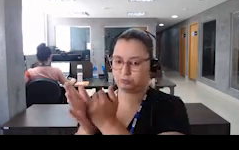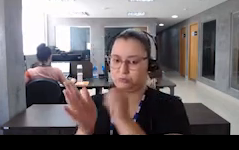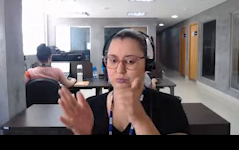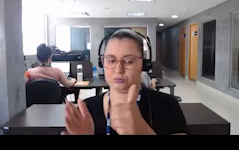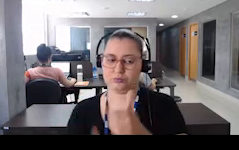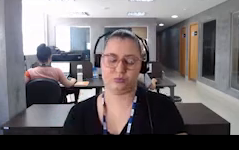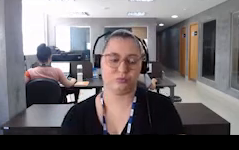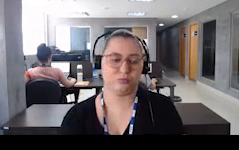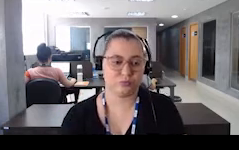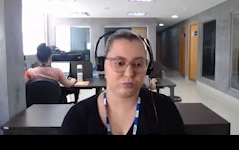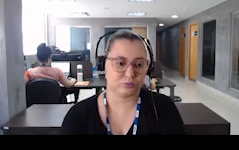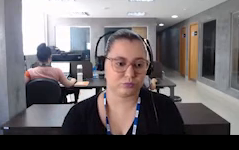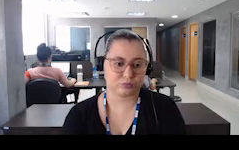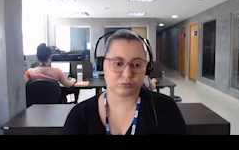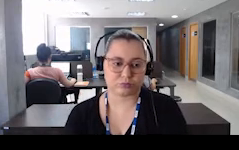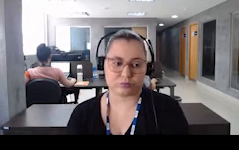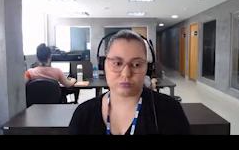Só um instante.